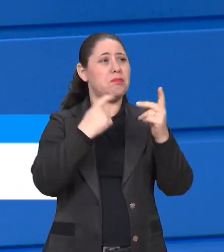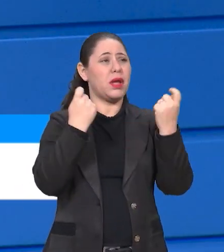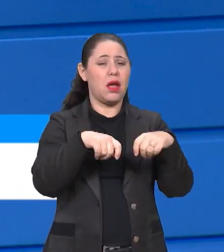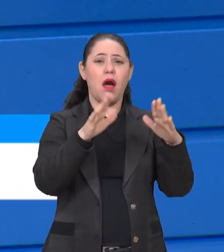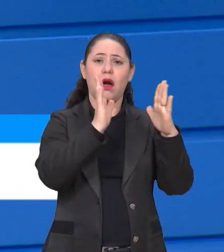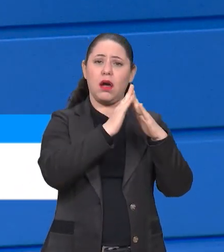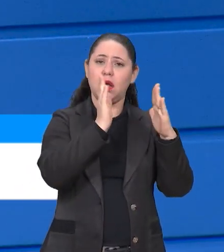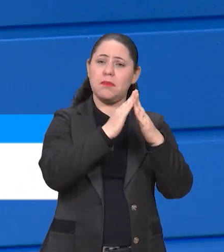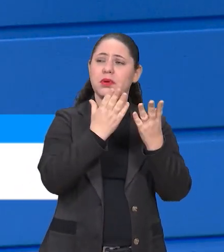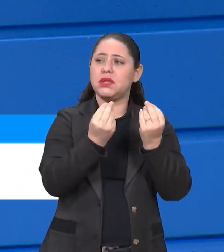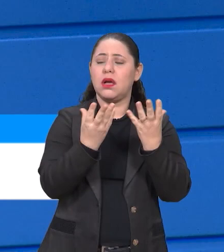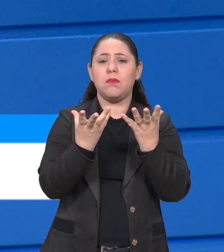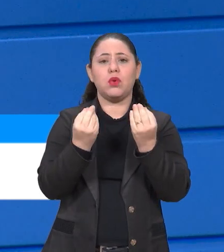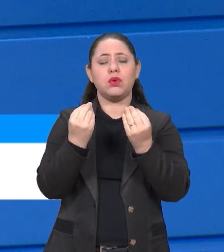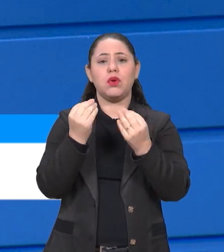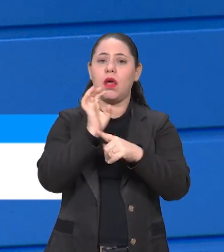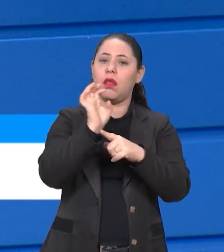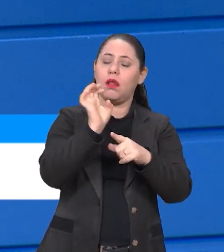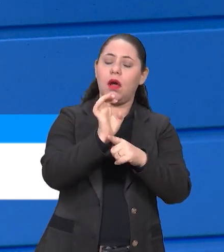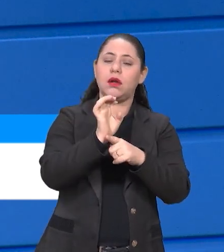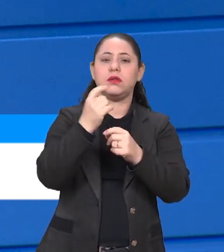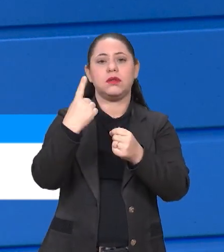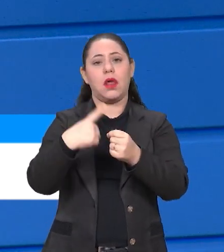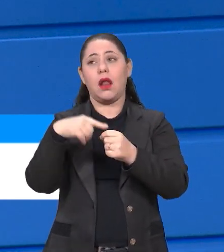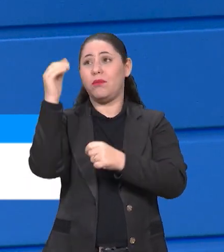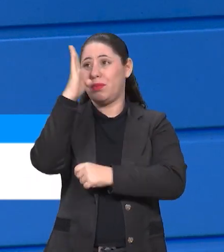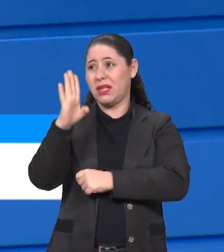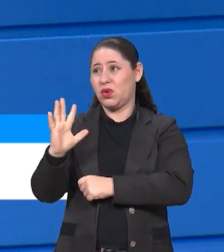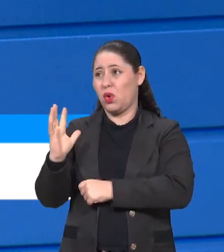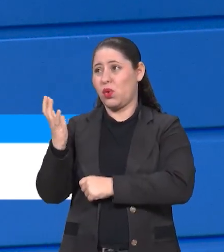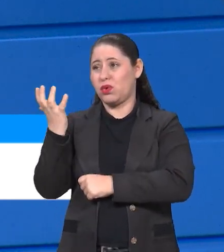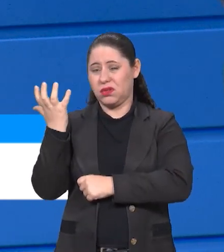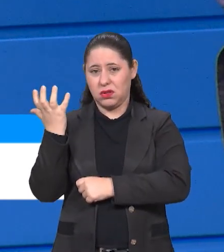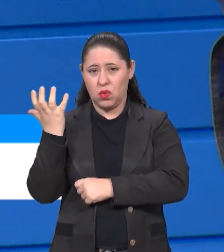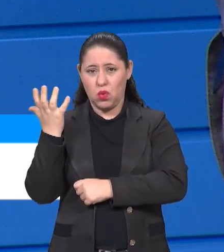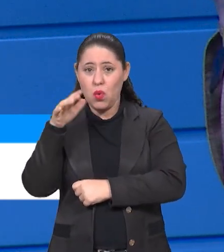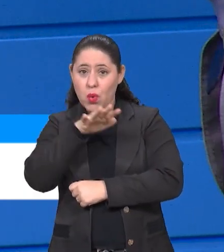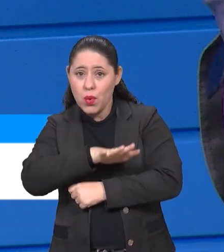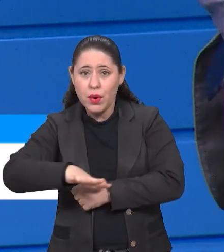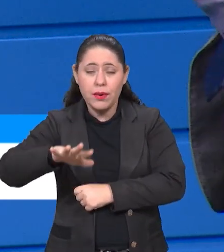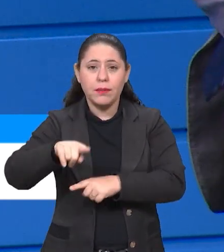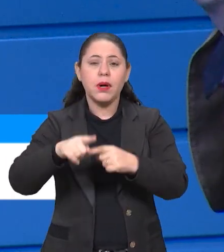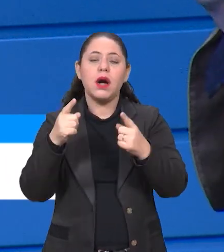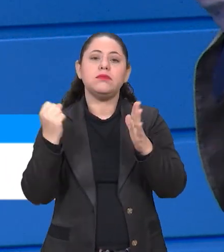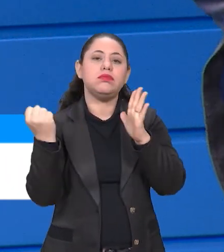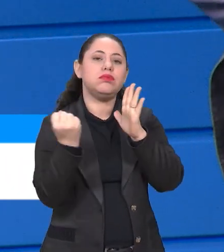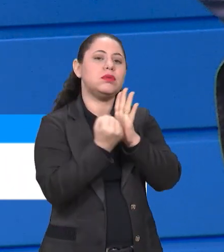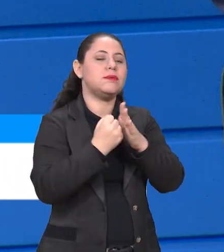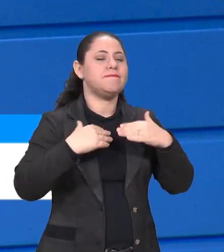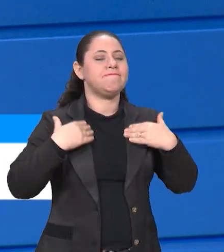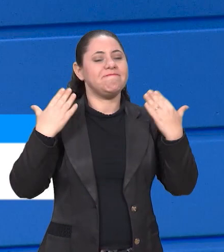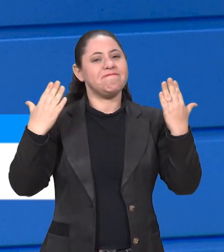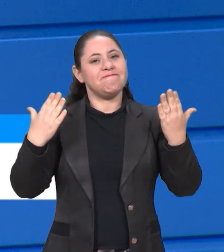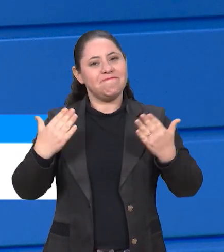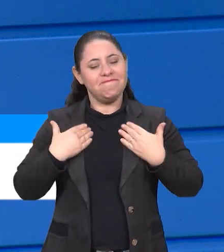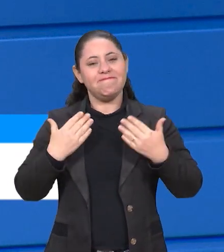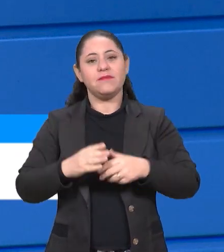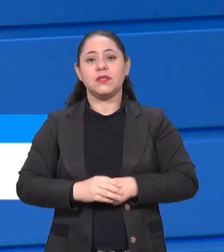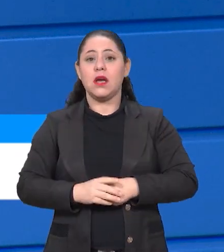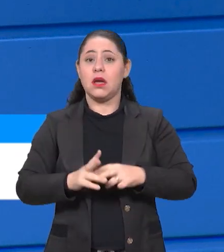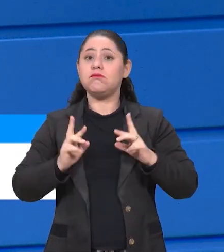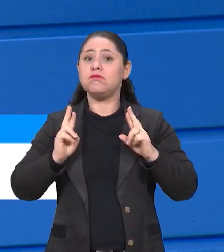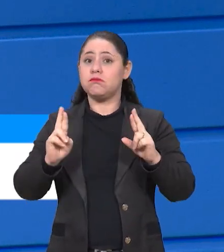déficit habitacional enorme na nossa cidade e no nosso estado, isso no Brasil inteiro aconteceu. Então eu quero aqui fazer esse registro